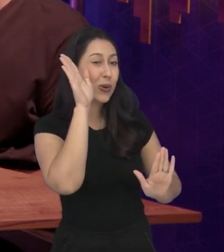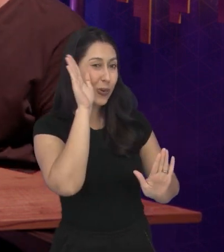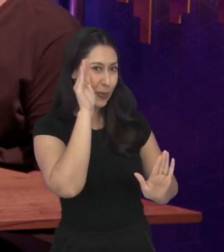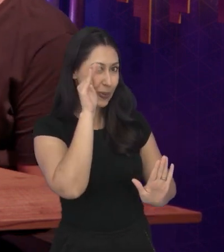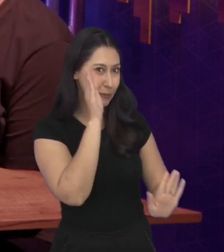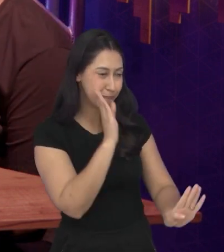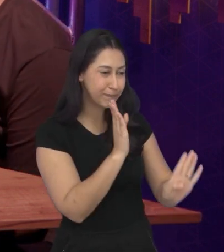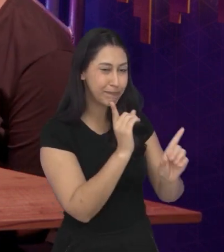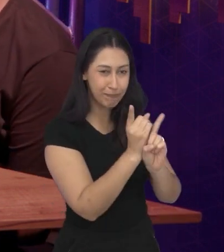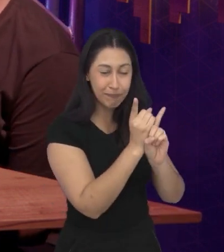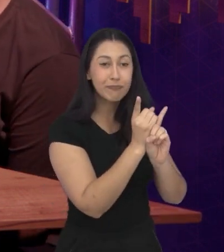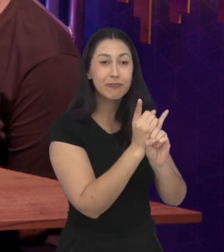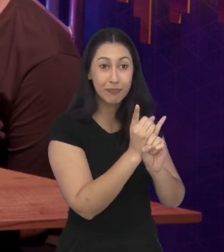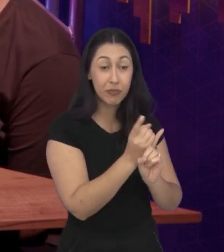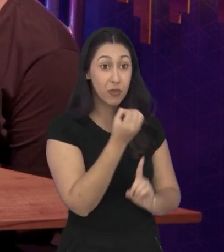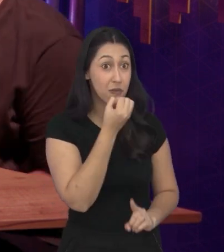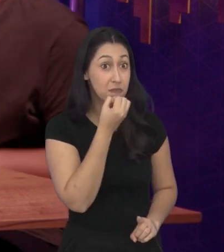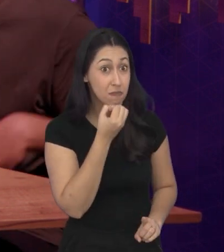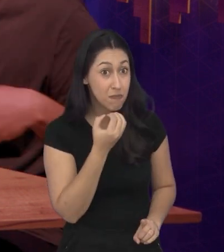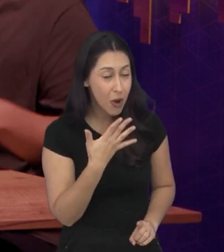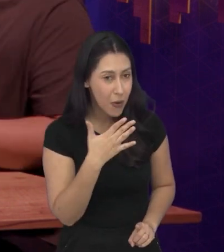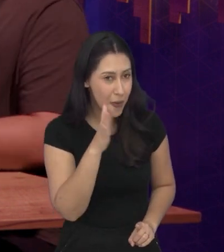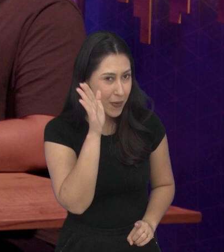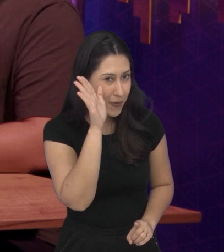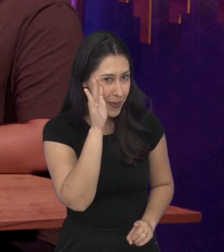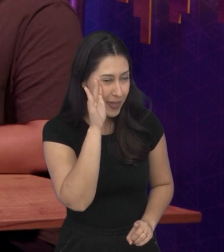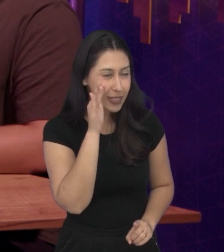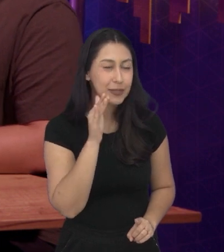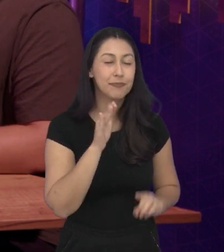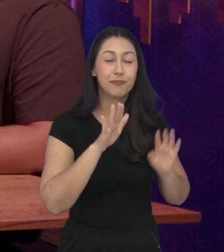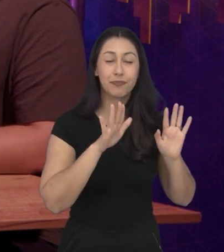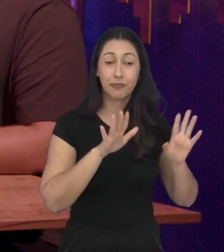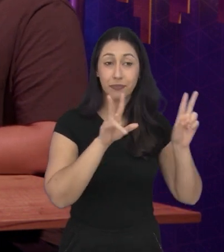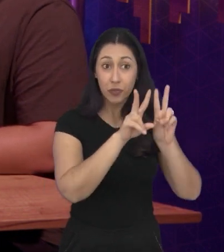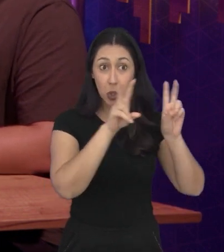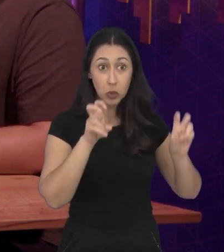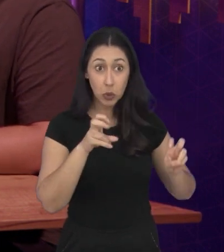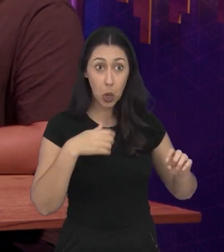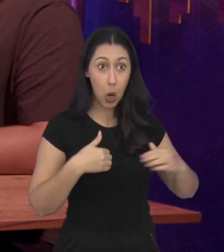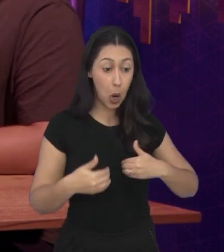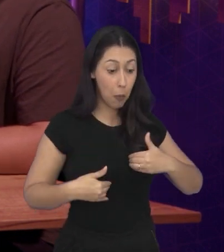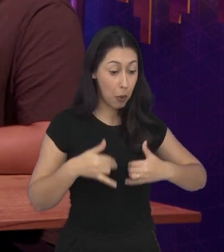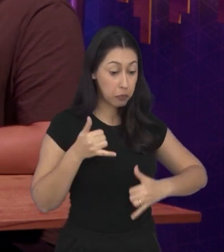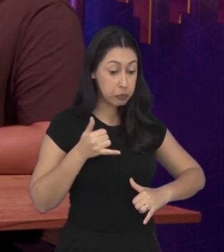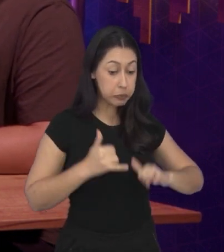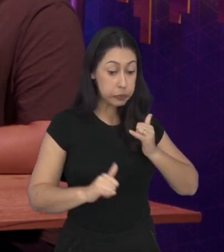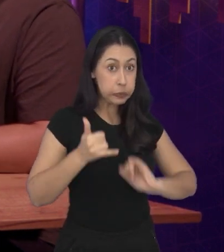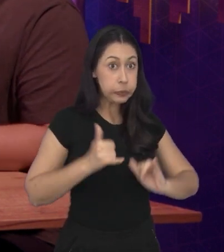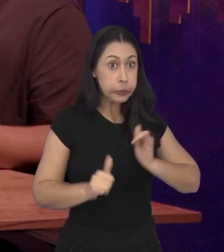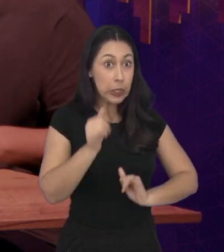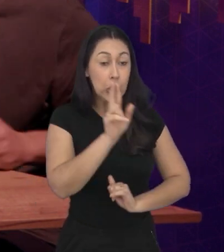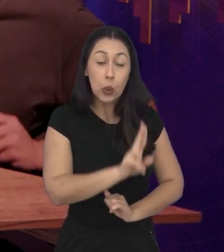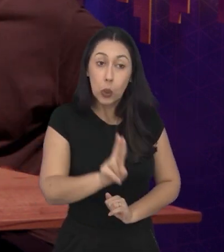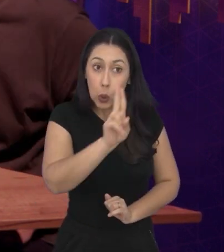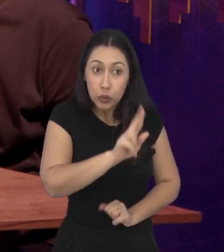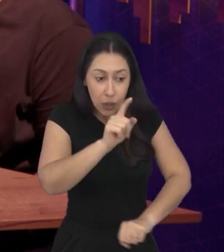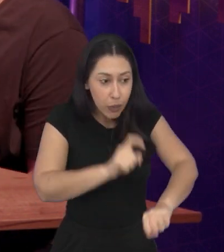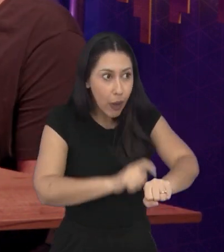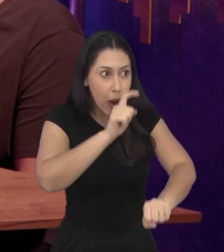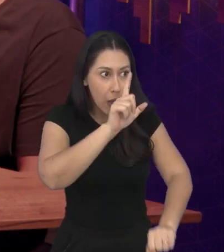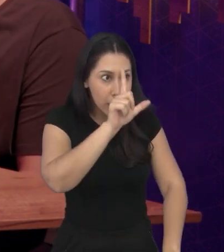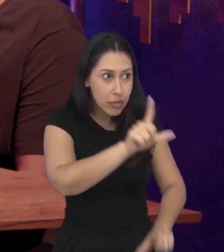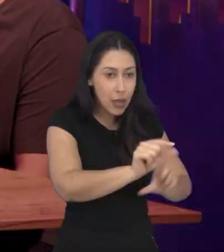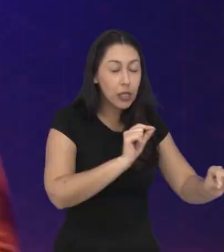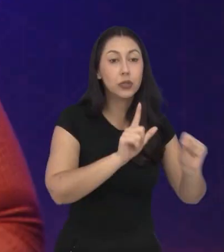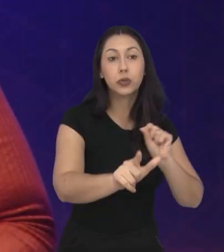uma curiosidade que eu achei muito boa, que é em relação à energia que a gente gasta para fazer uma escolha.